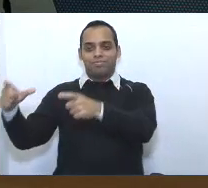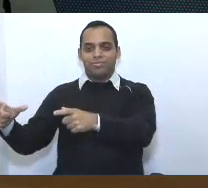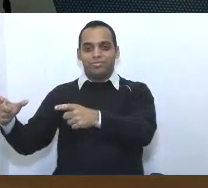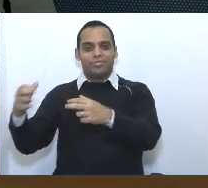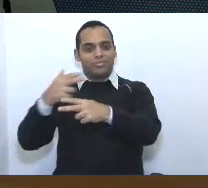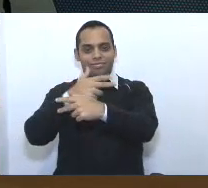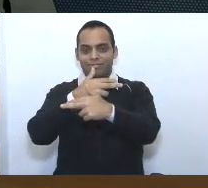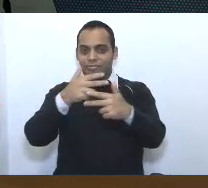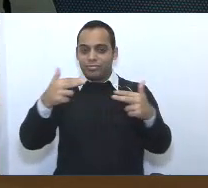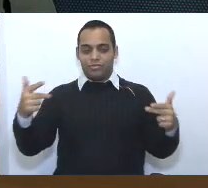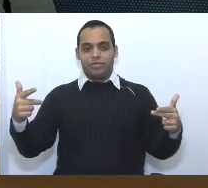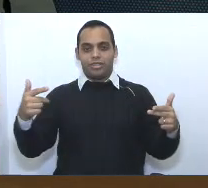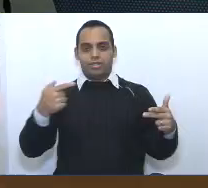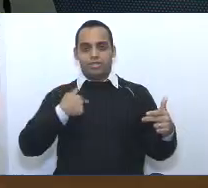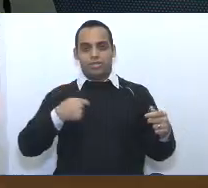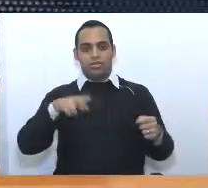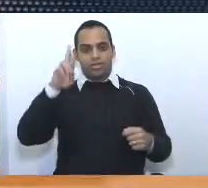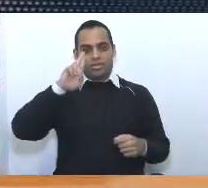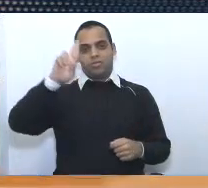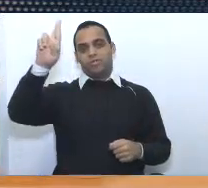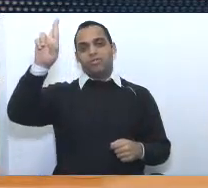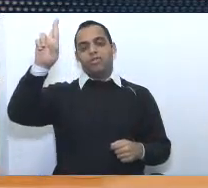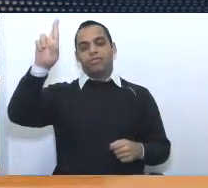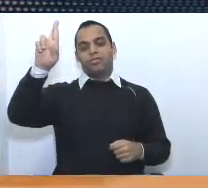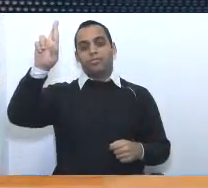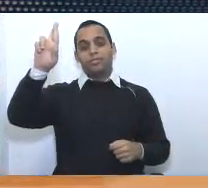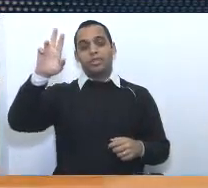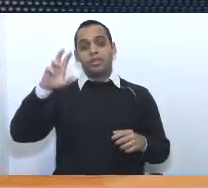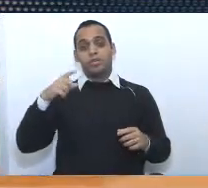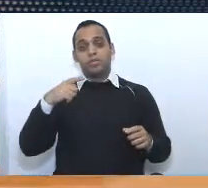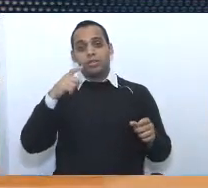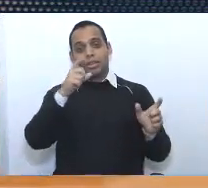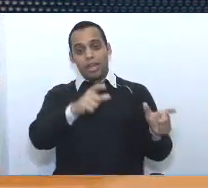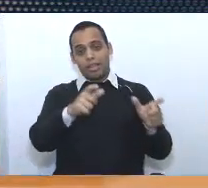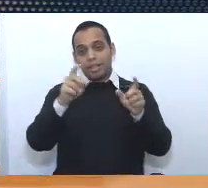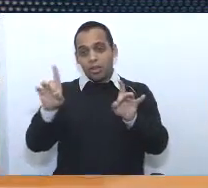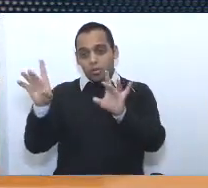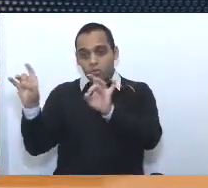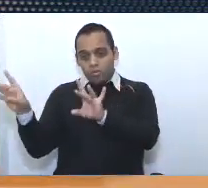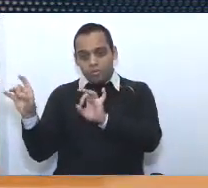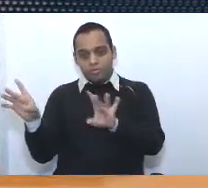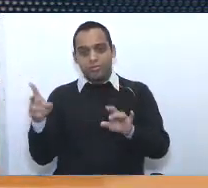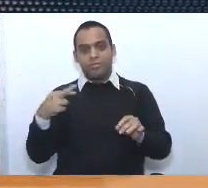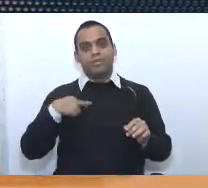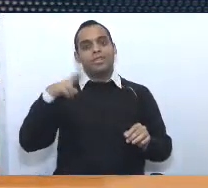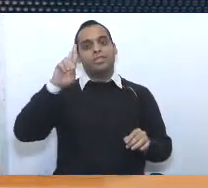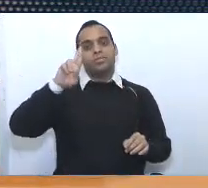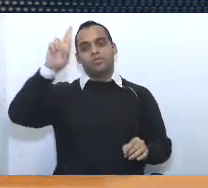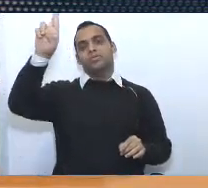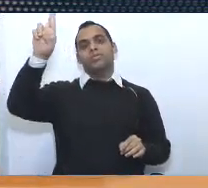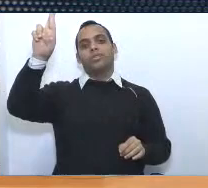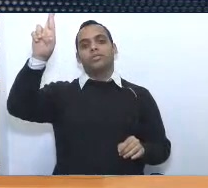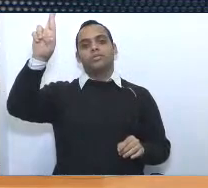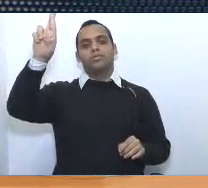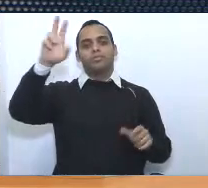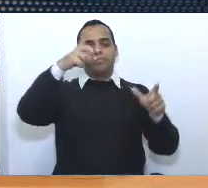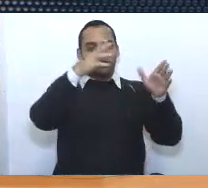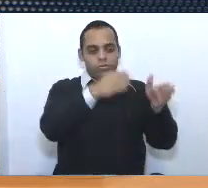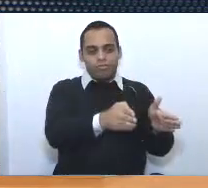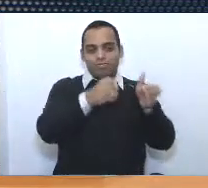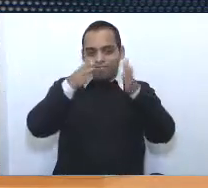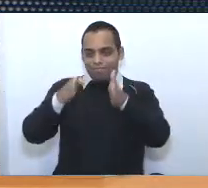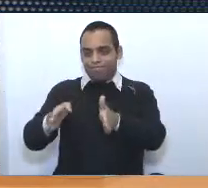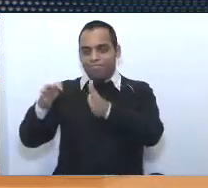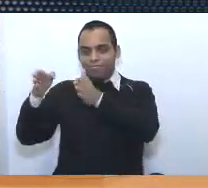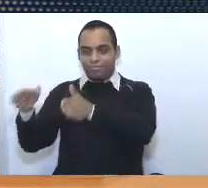para a nossa responsabilidade. Então, o que acontece? Cada um de nós ficou responsável por uma área.